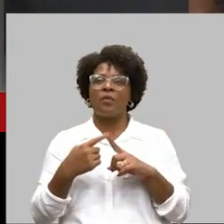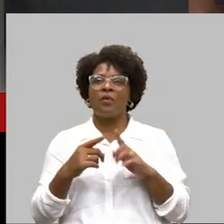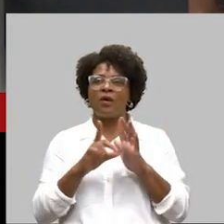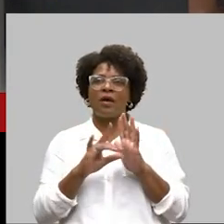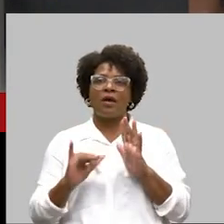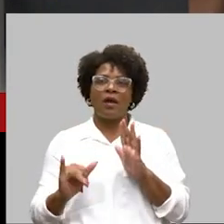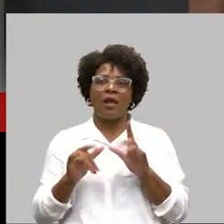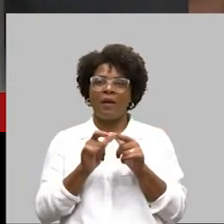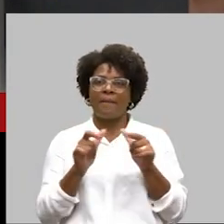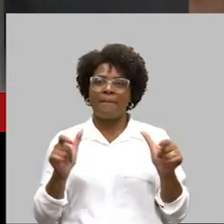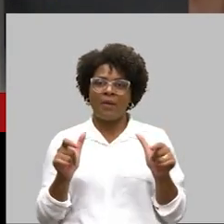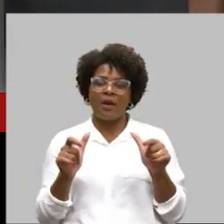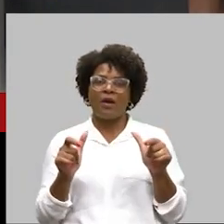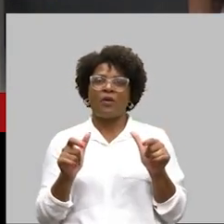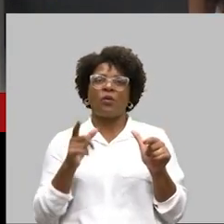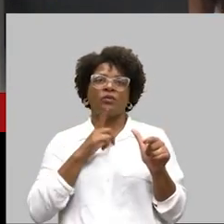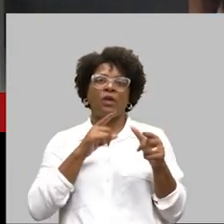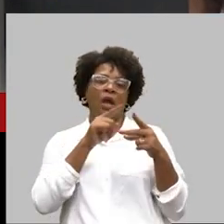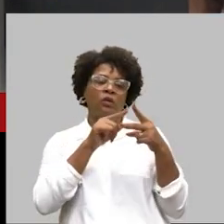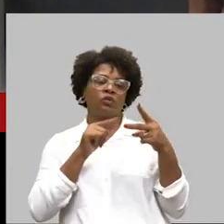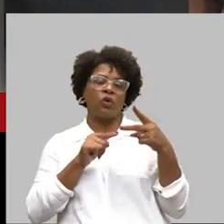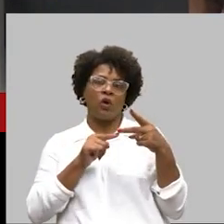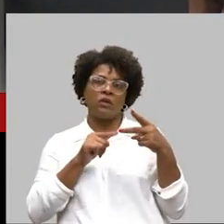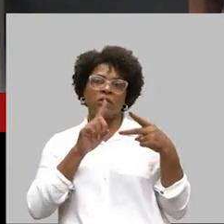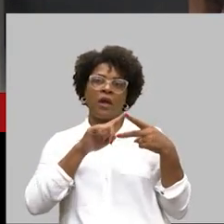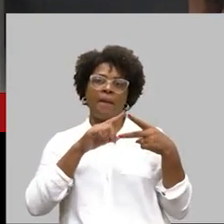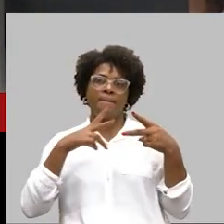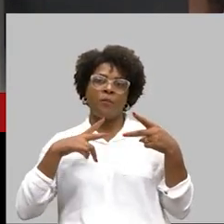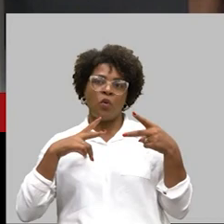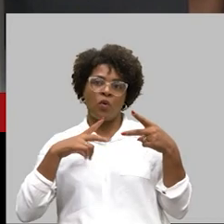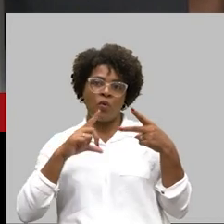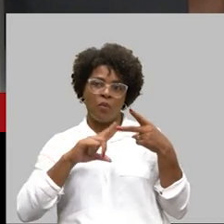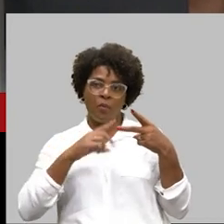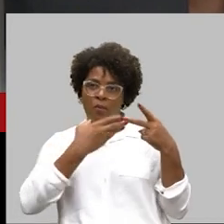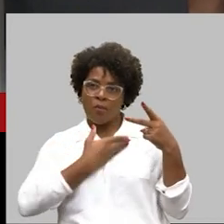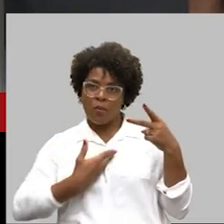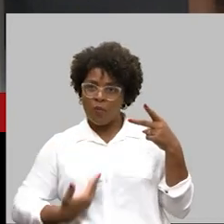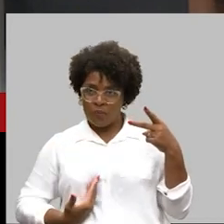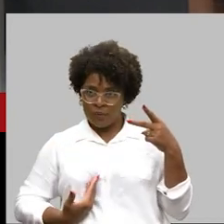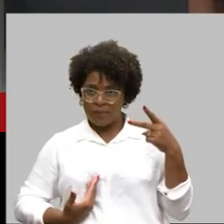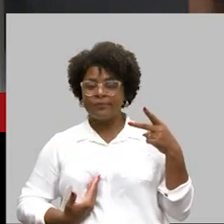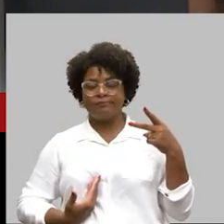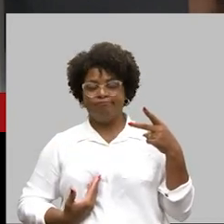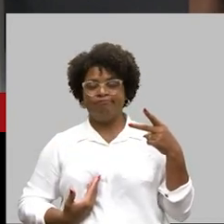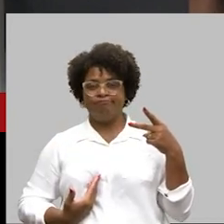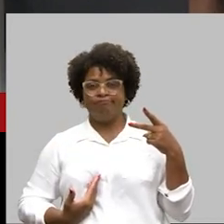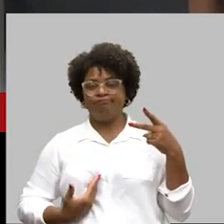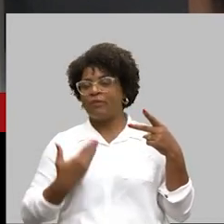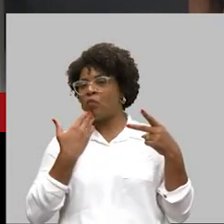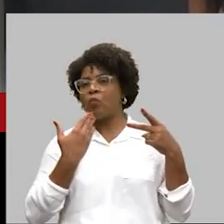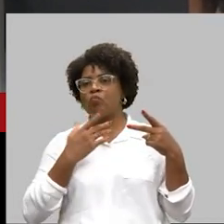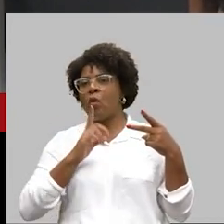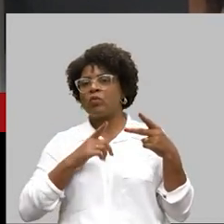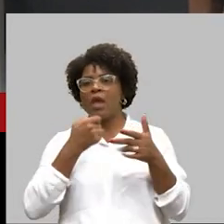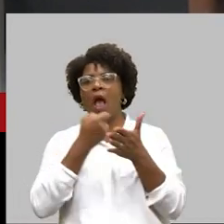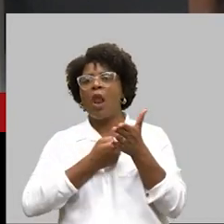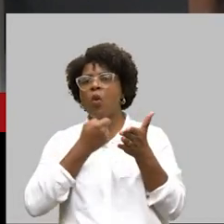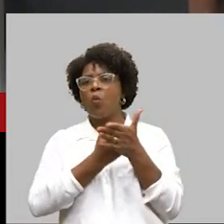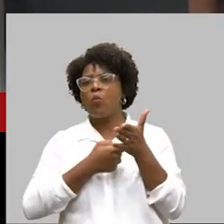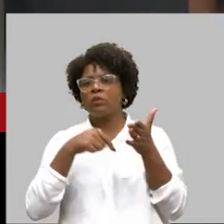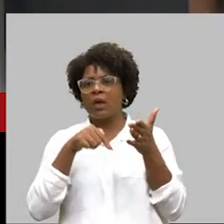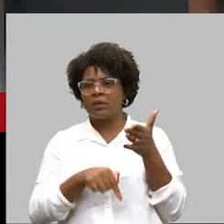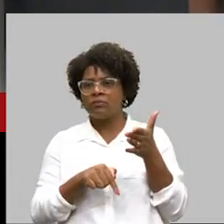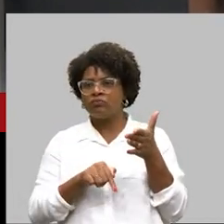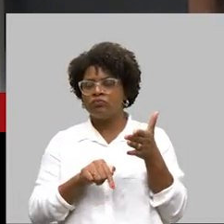ela sempre tem dois modelos privada e Pública privada e Pública Qual que é a nossa luta em